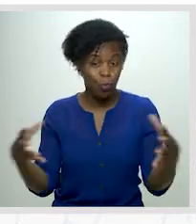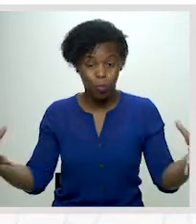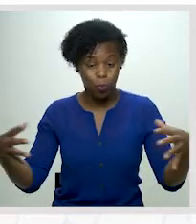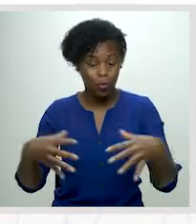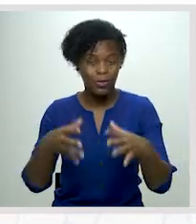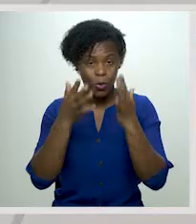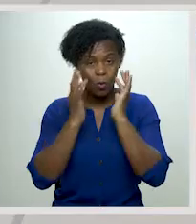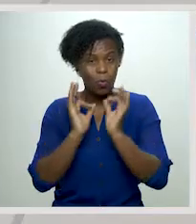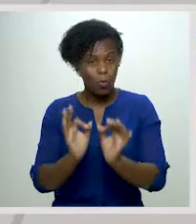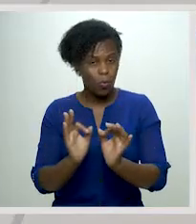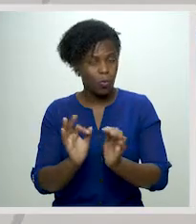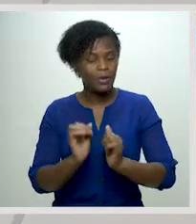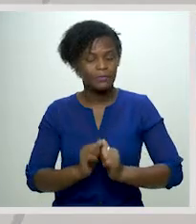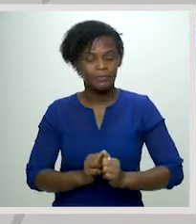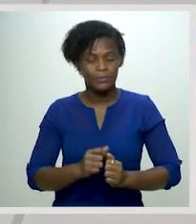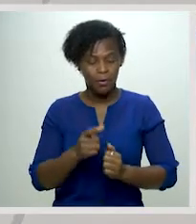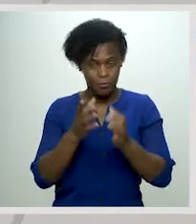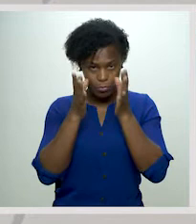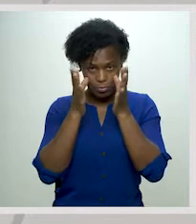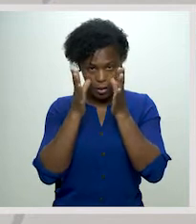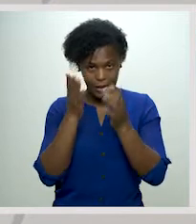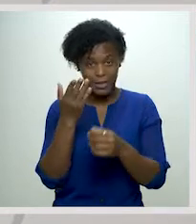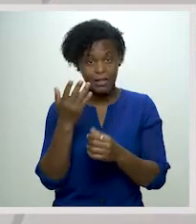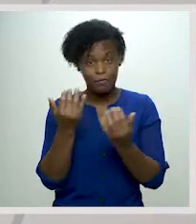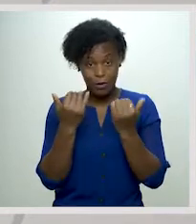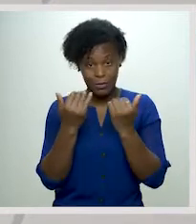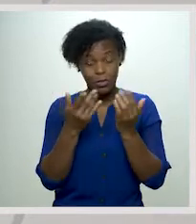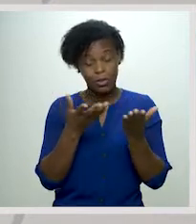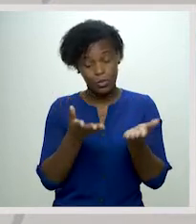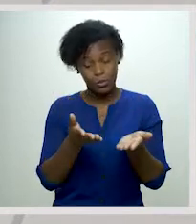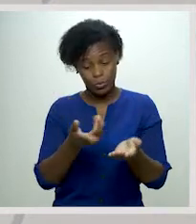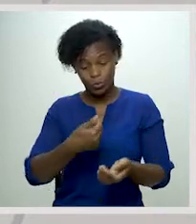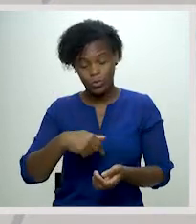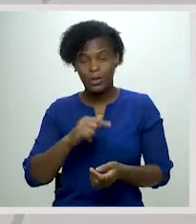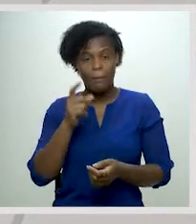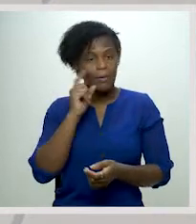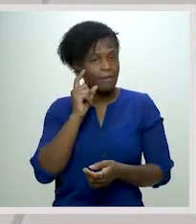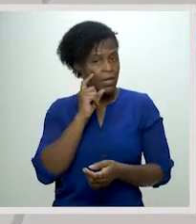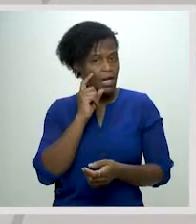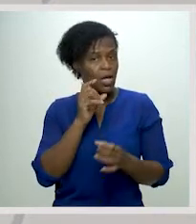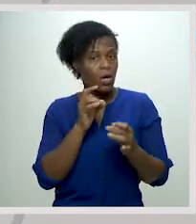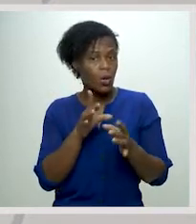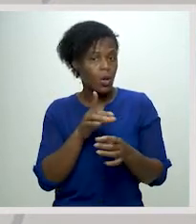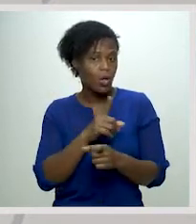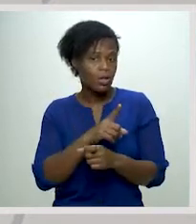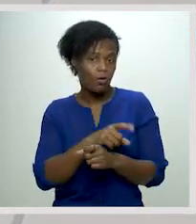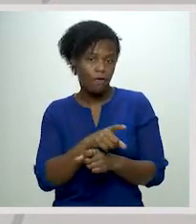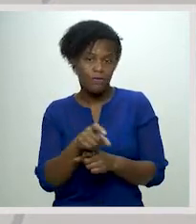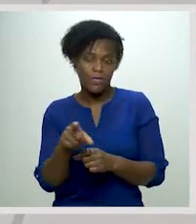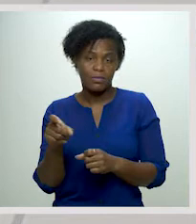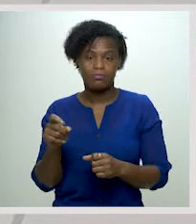cuide-se. Prestando atenção nessa dica, ajuda-nos a prevenir contra